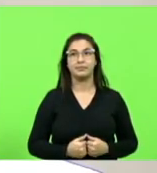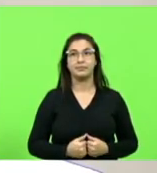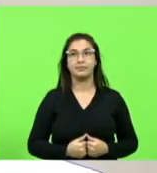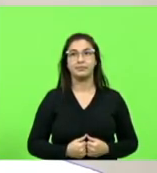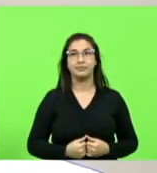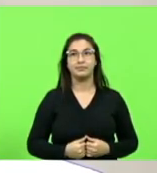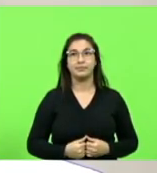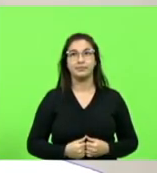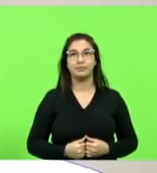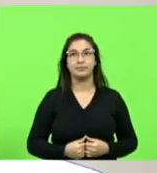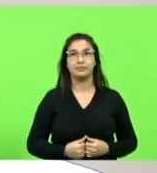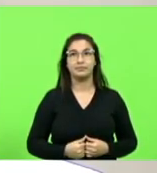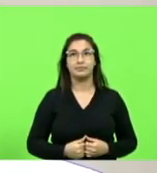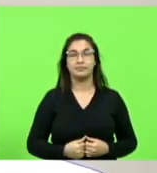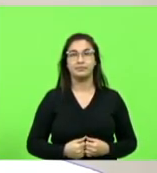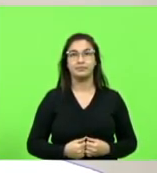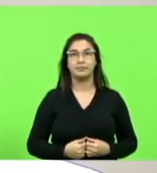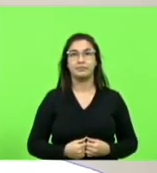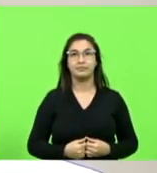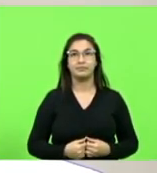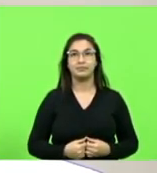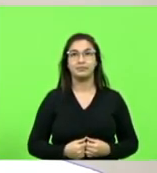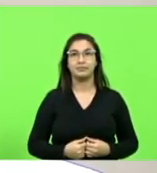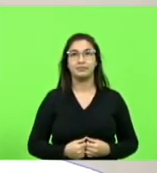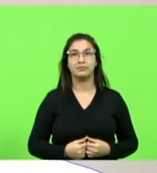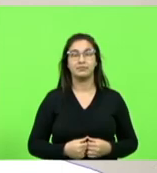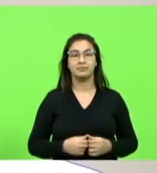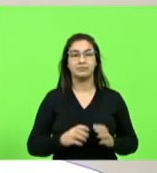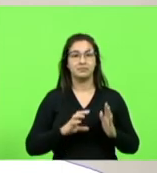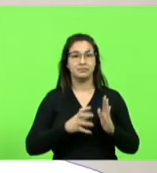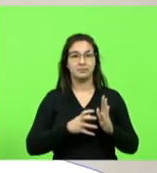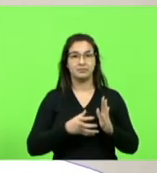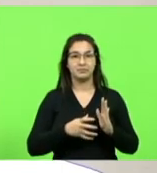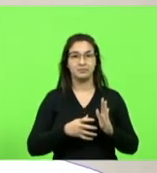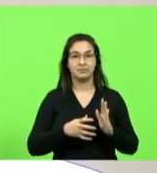Não havendo novos partidos,